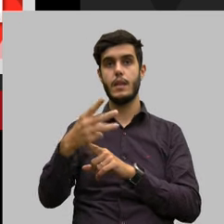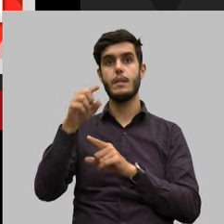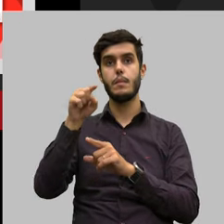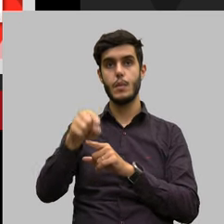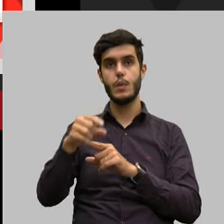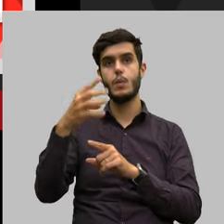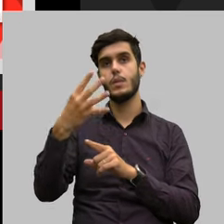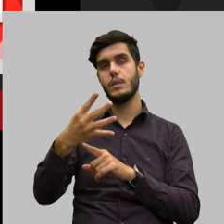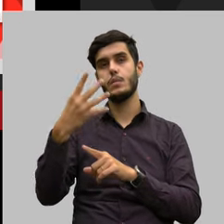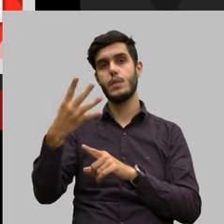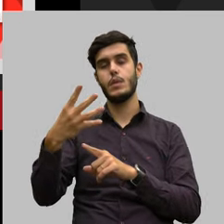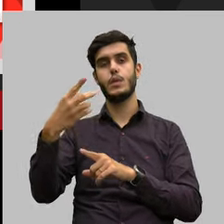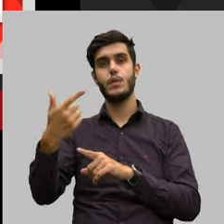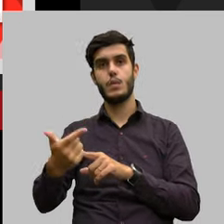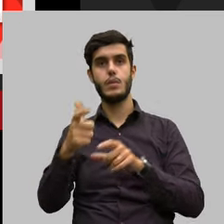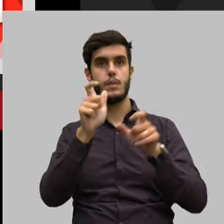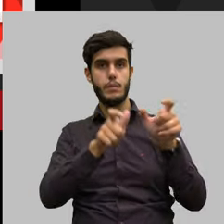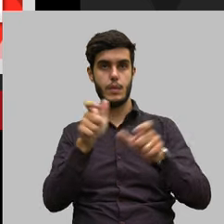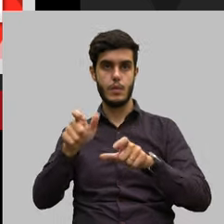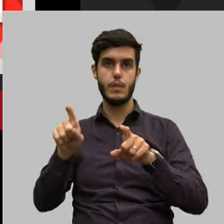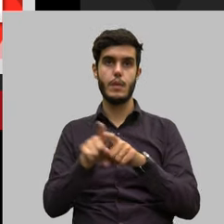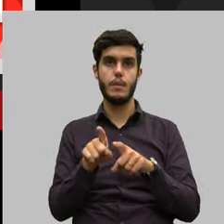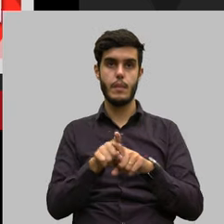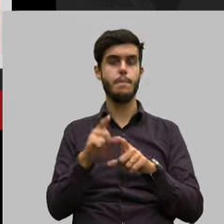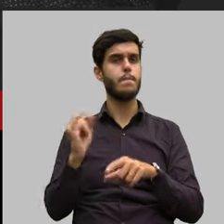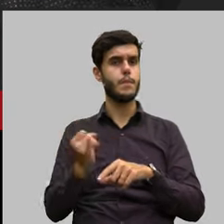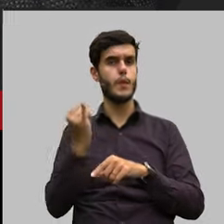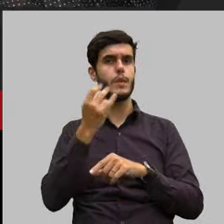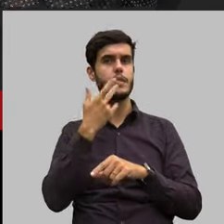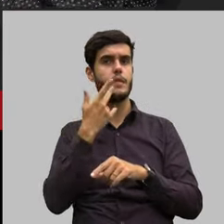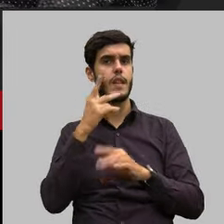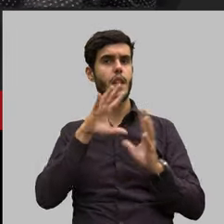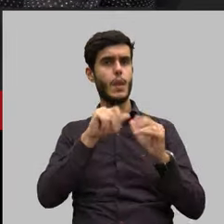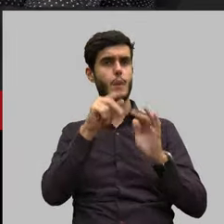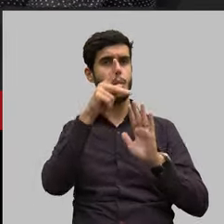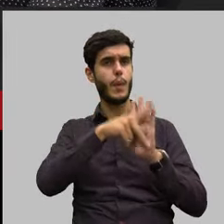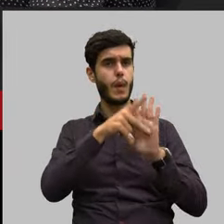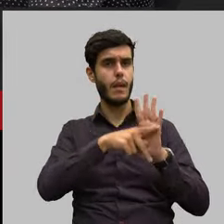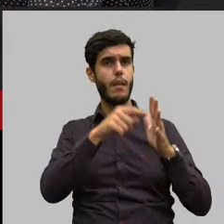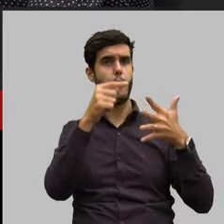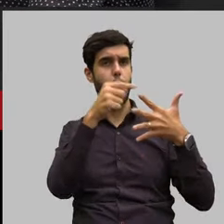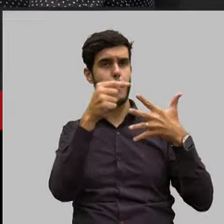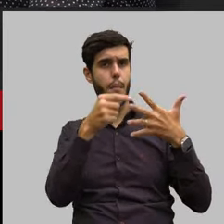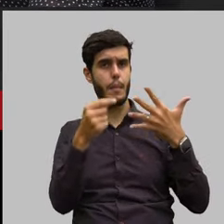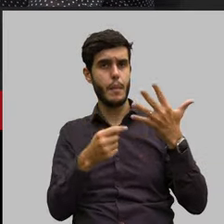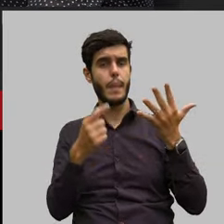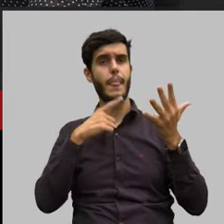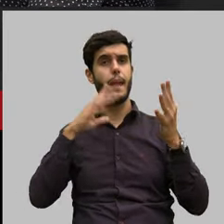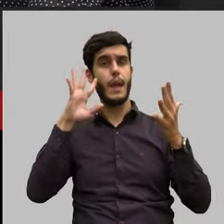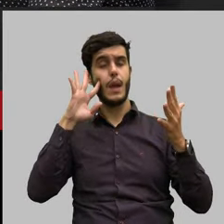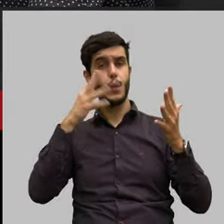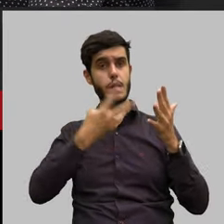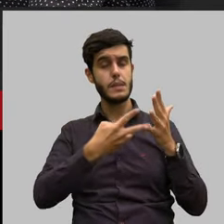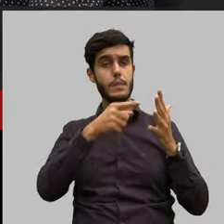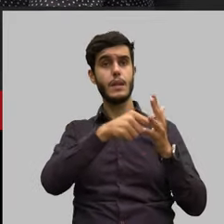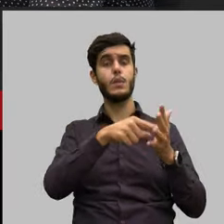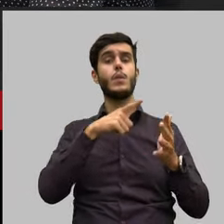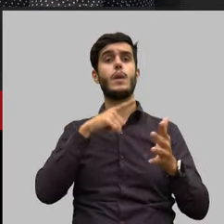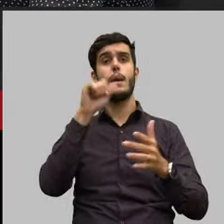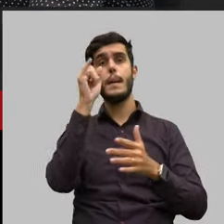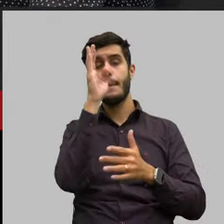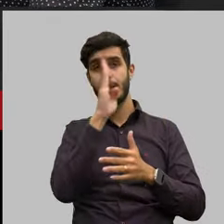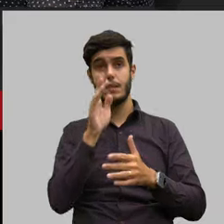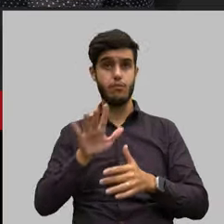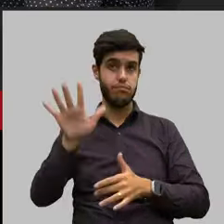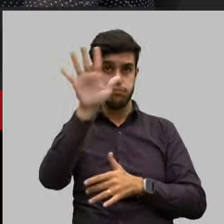3.442 gestores é importante destacar que todos esses são projetos que tem um um reconhecimento Nacional muito grande dado